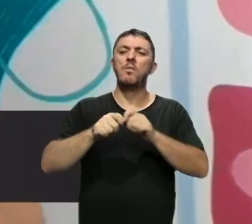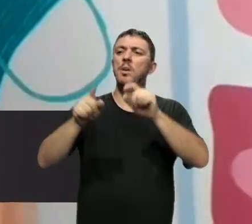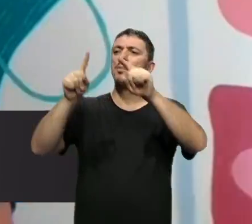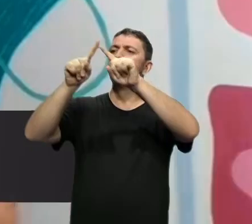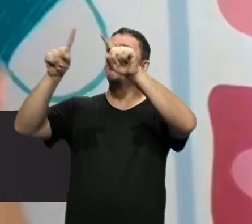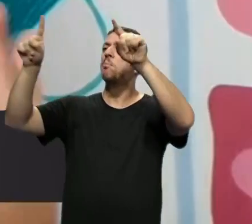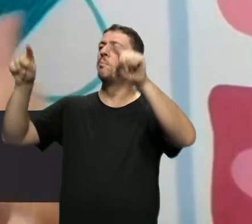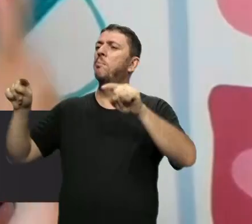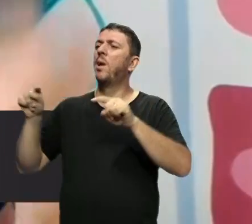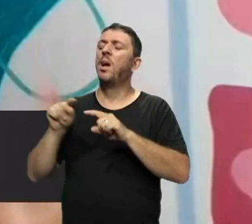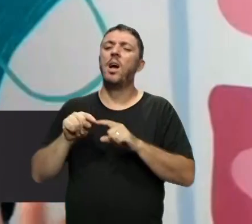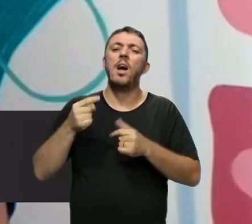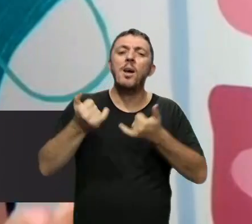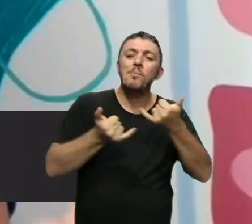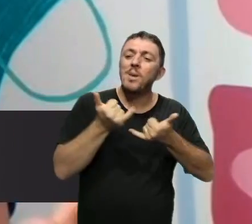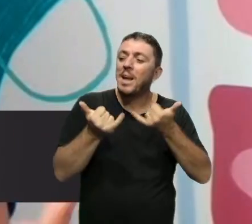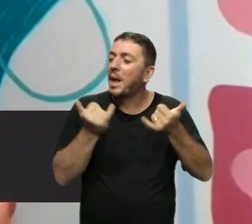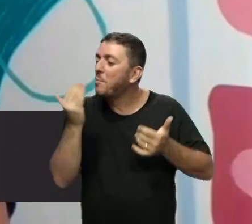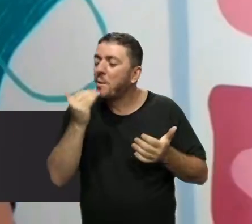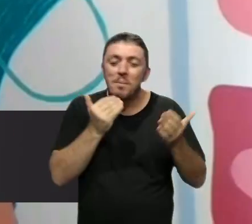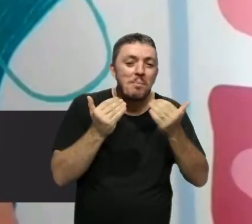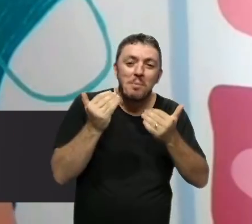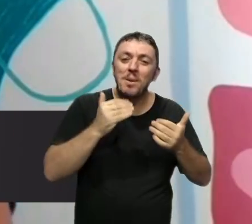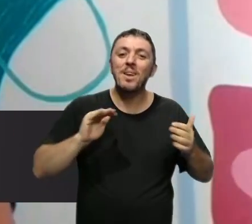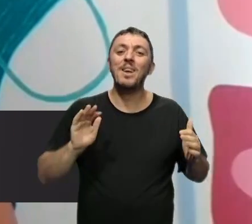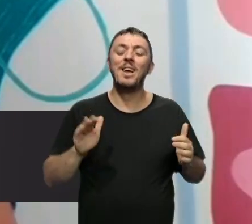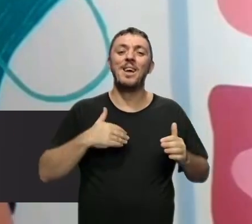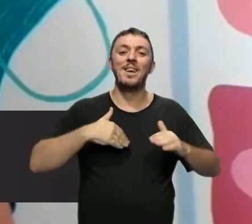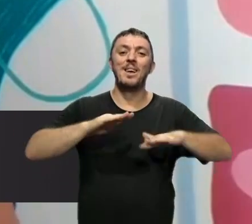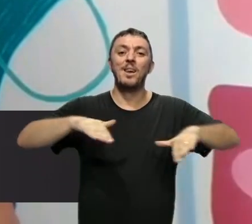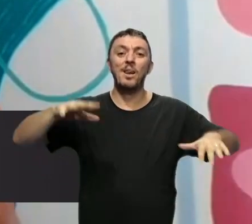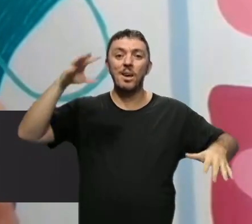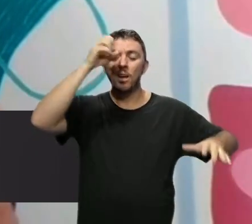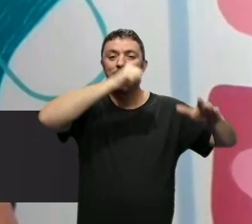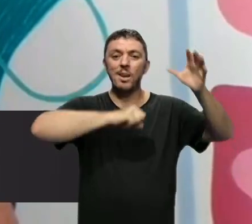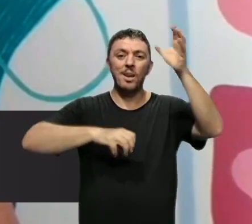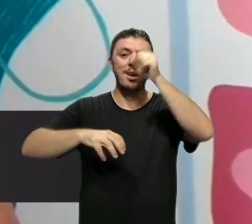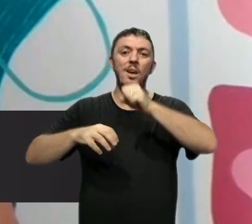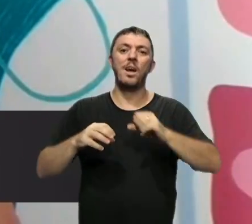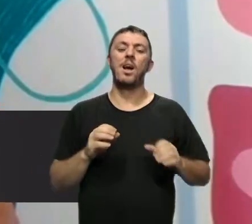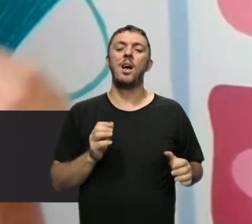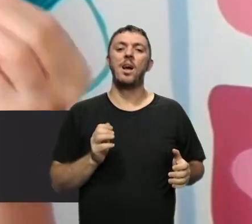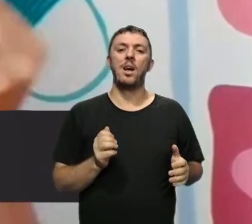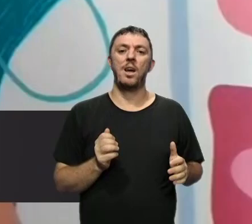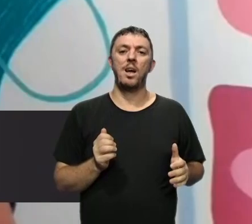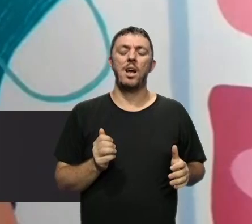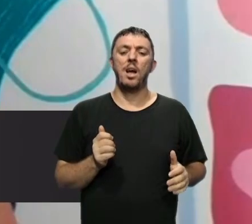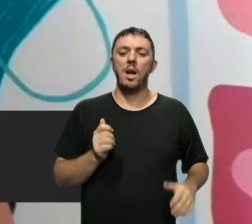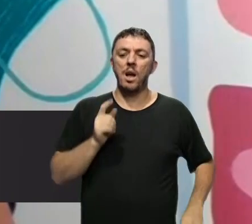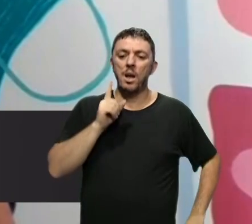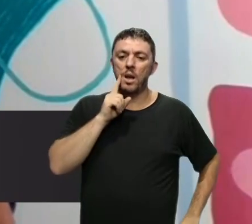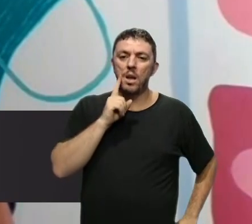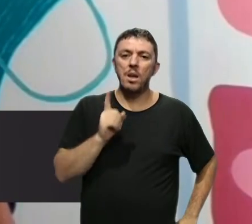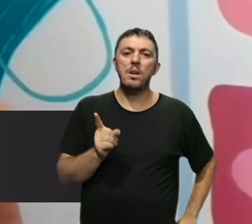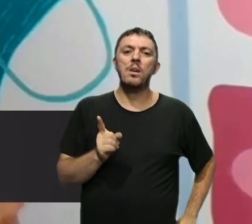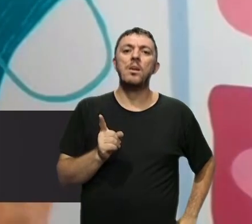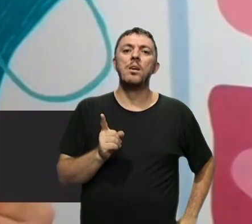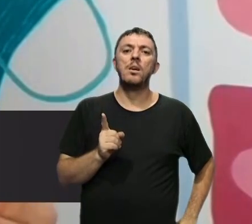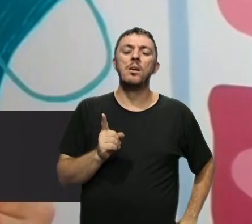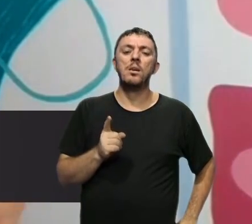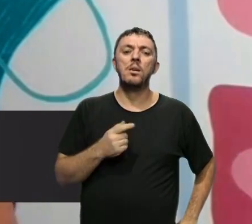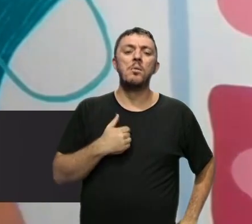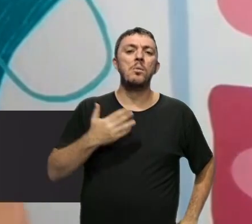comidinha e o que as crianças tinham aprendido ali, e eu lembro o quantas pessoas me deram retorno falando: nossa,